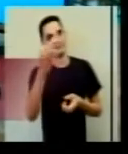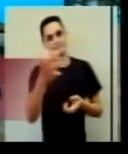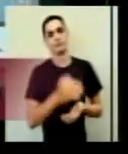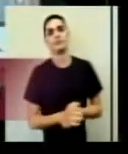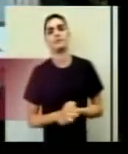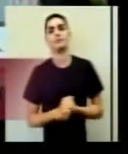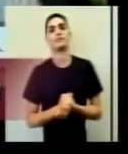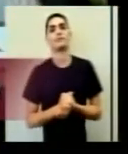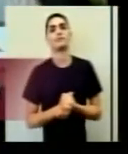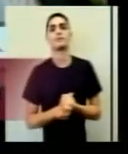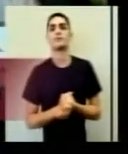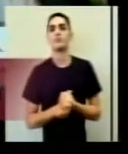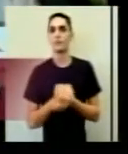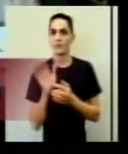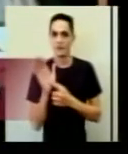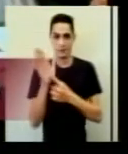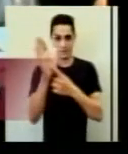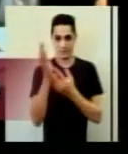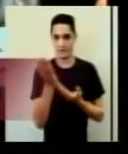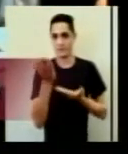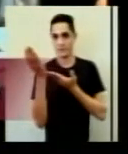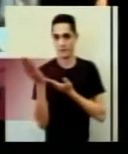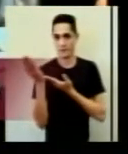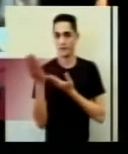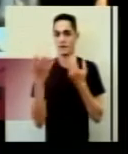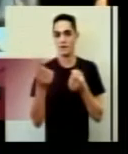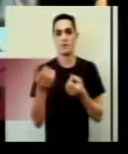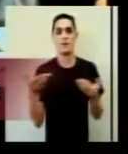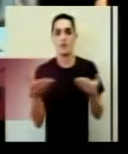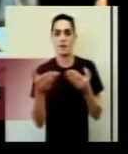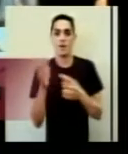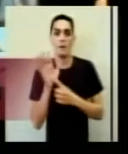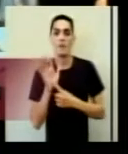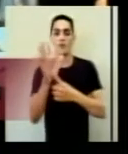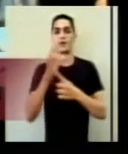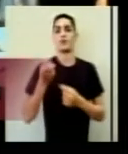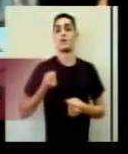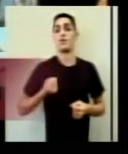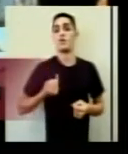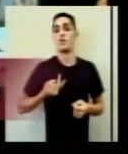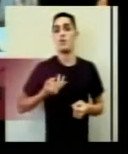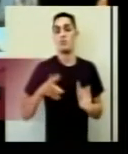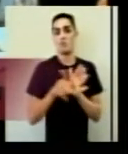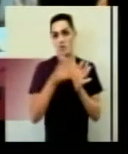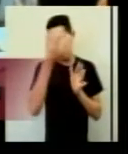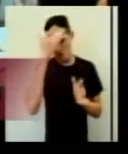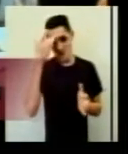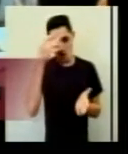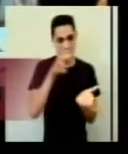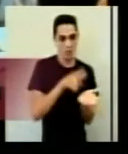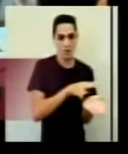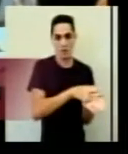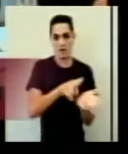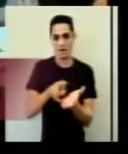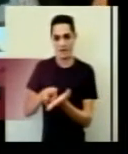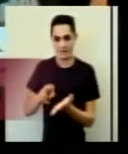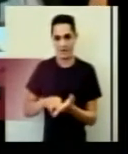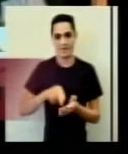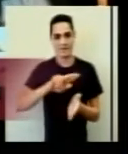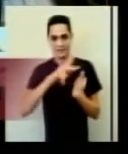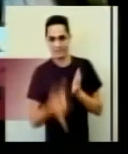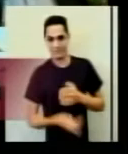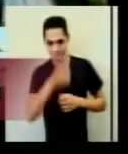diminuição de casos. Próximo, por favor. Como vocês estão vendo, aqui nós vamos agora ver